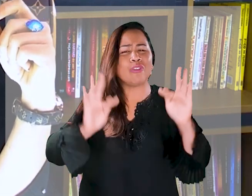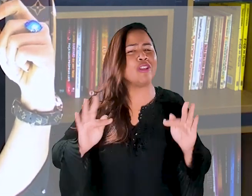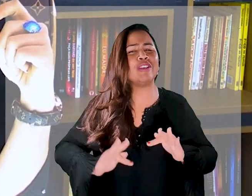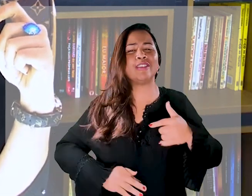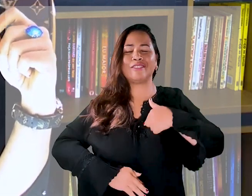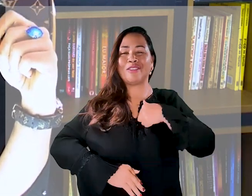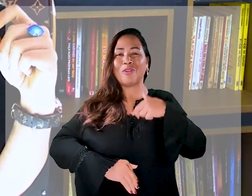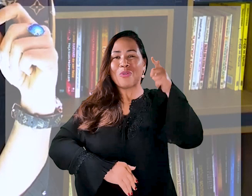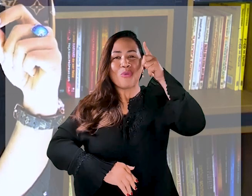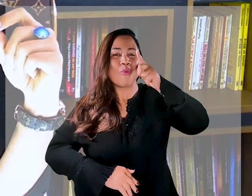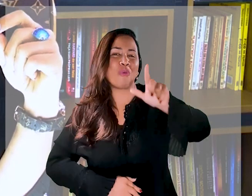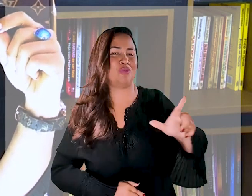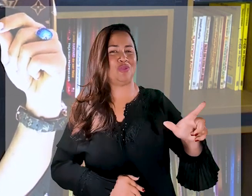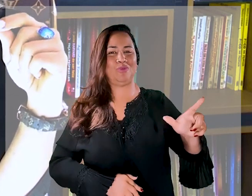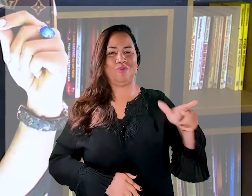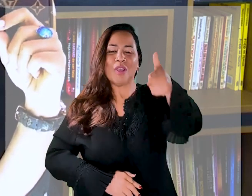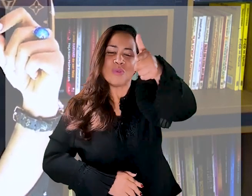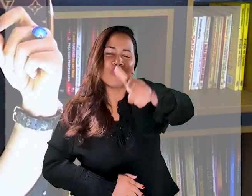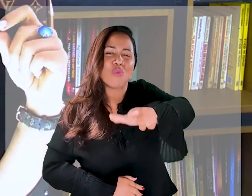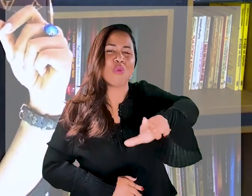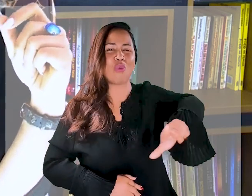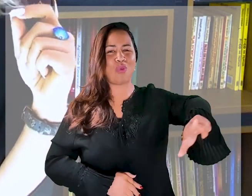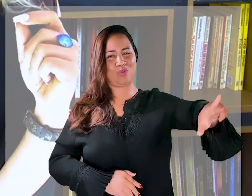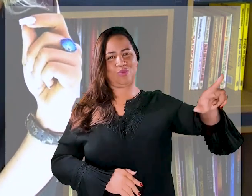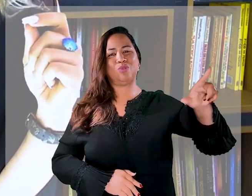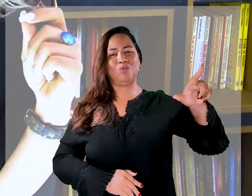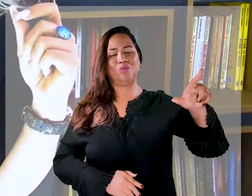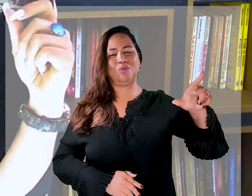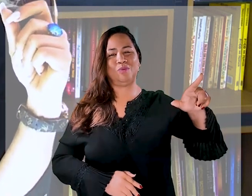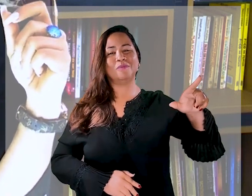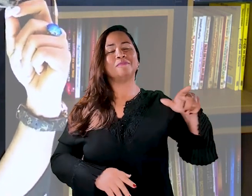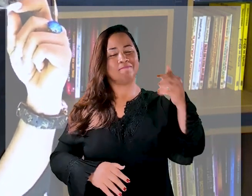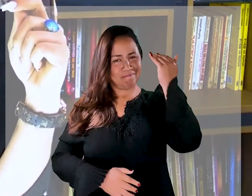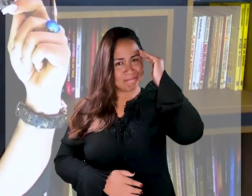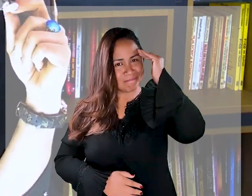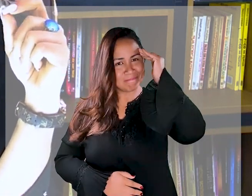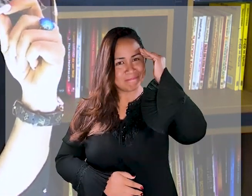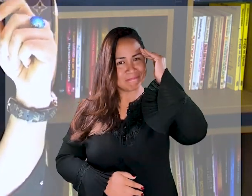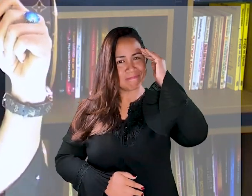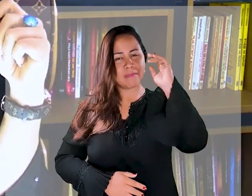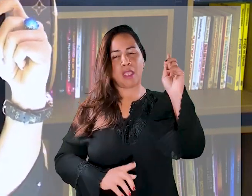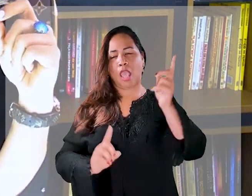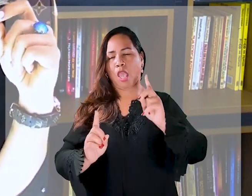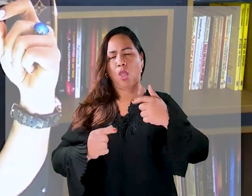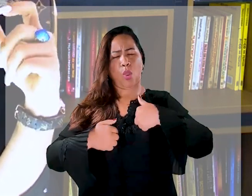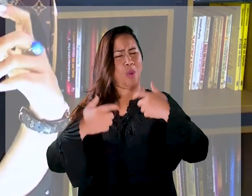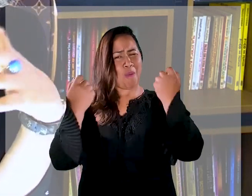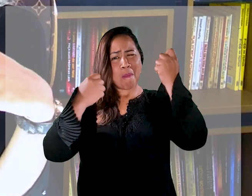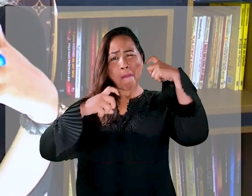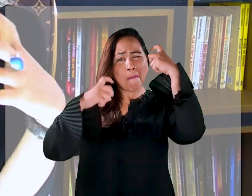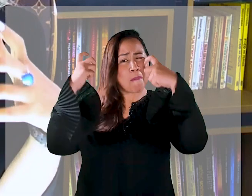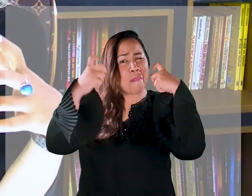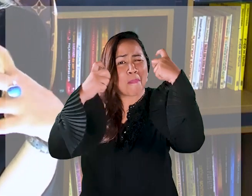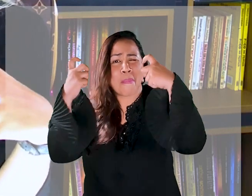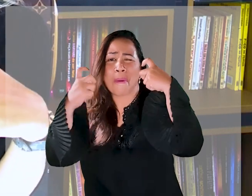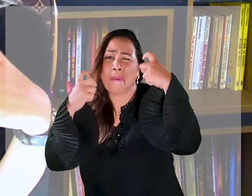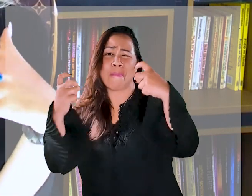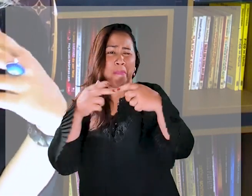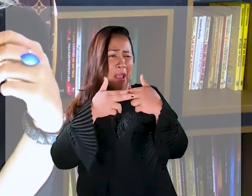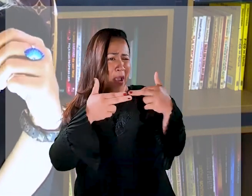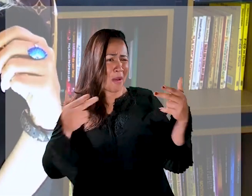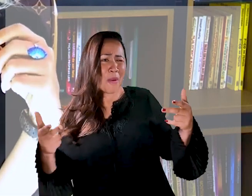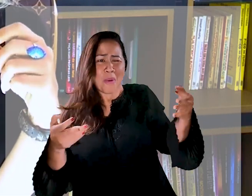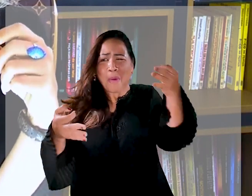continua. Eu estou feliz com aquilo que eu estou fazendo? Não, eu achei que isso aqui foi demais. Então muda. Eu mudo por mim. Eu mudo pelo meu termômetro, pela